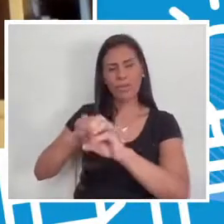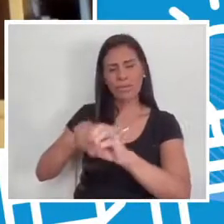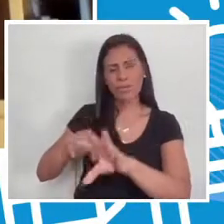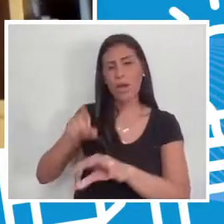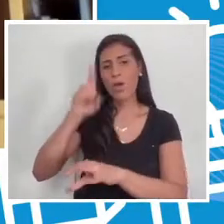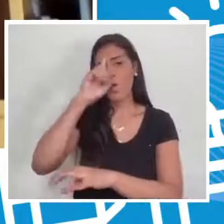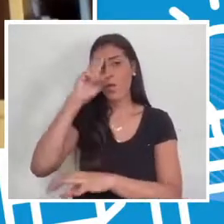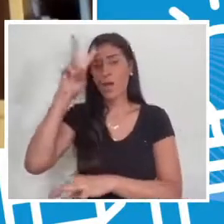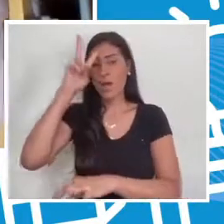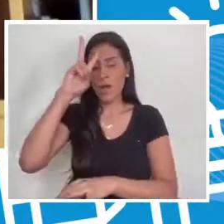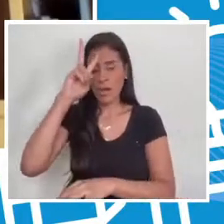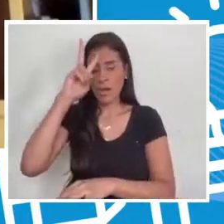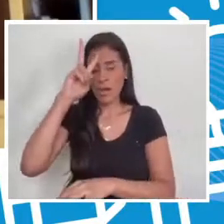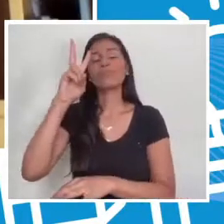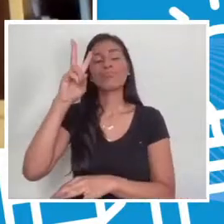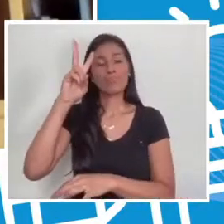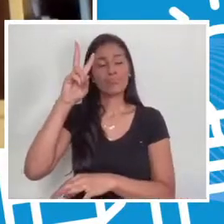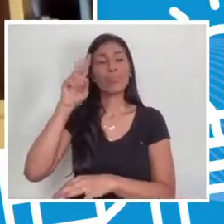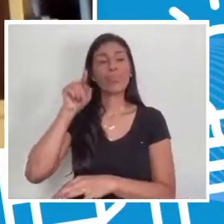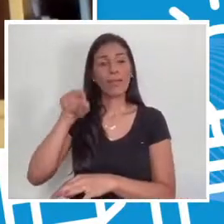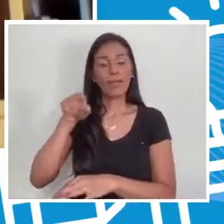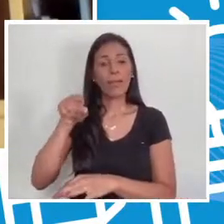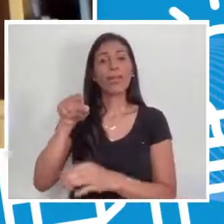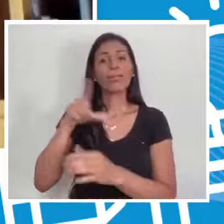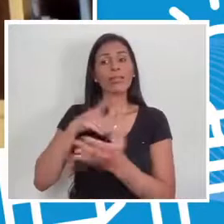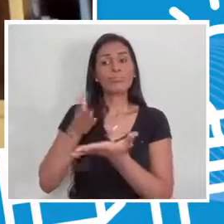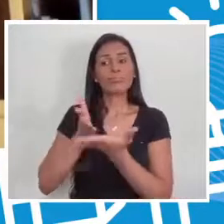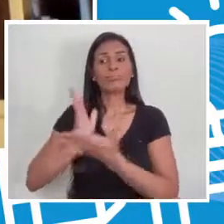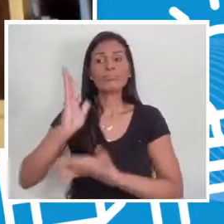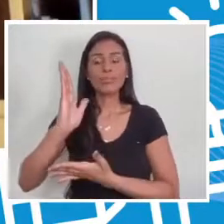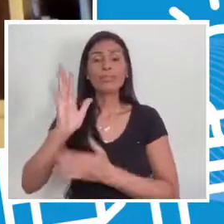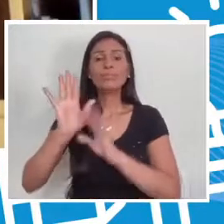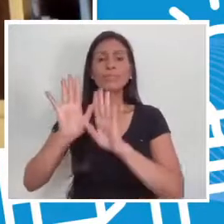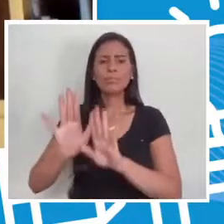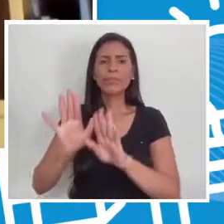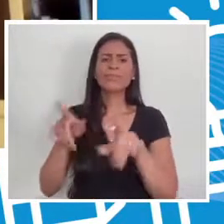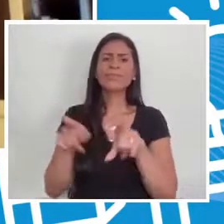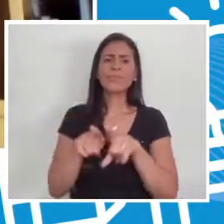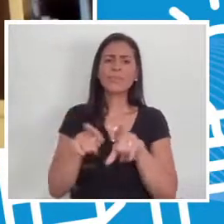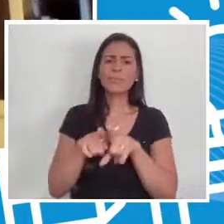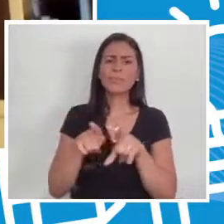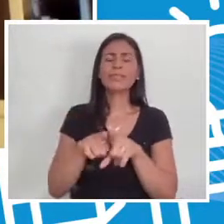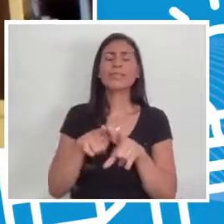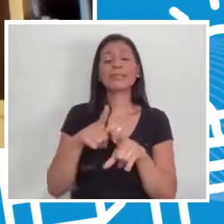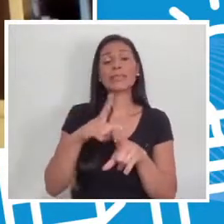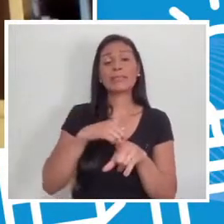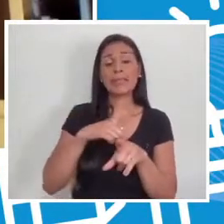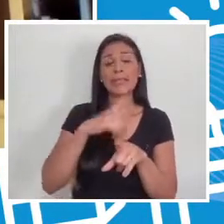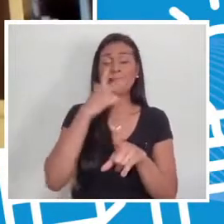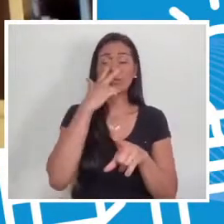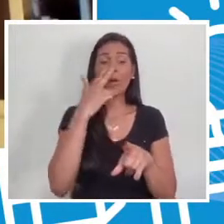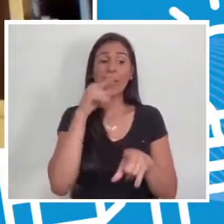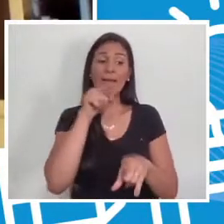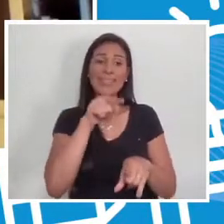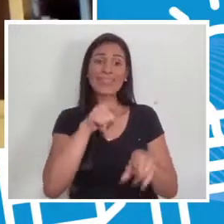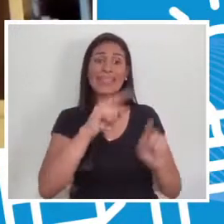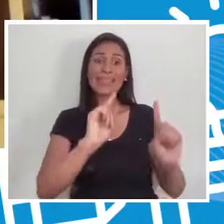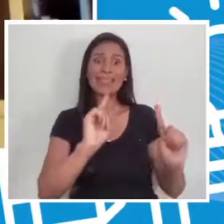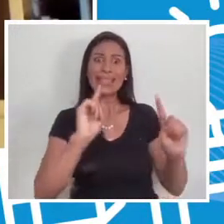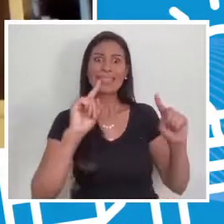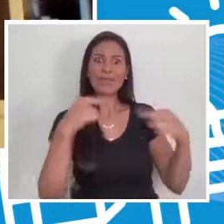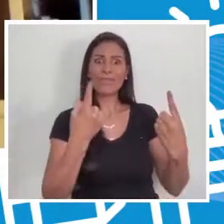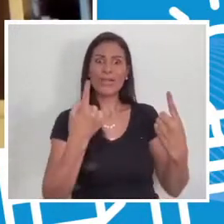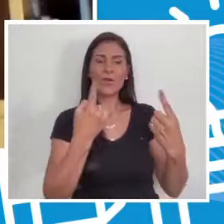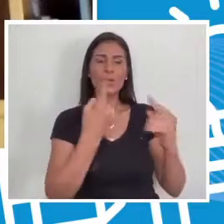ensino médio, e, por outro, temos esse enorme desafio do distanciamento causado pela